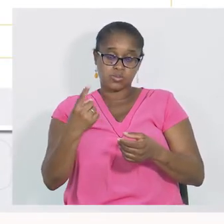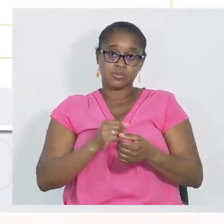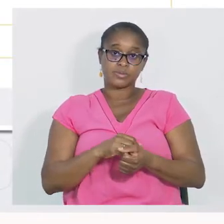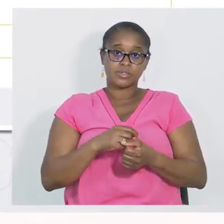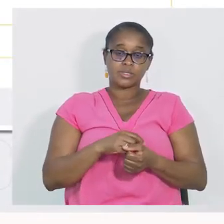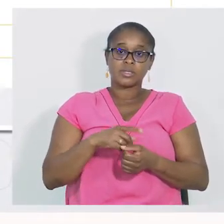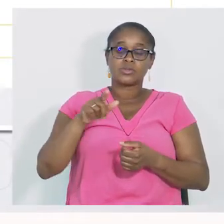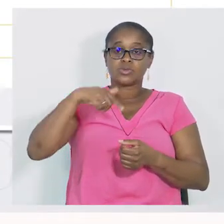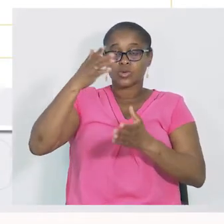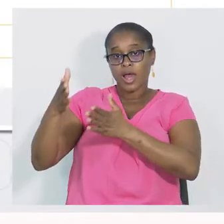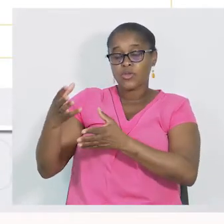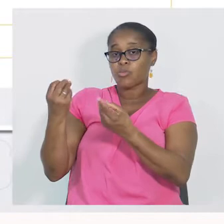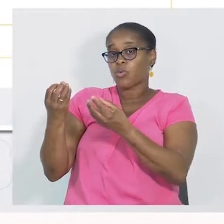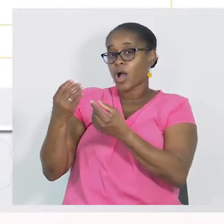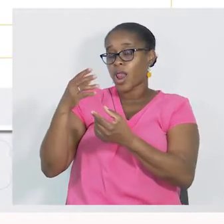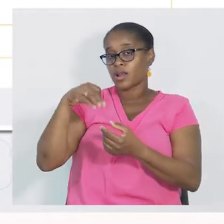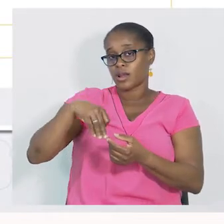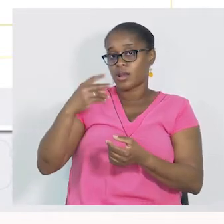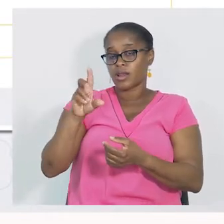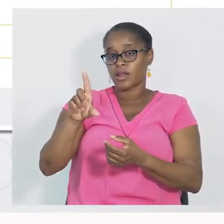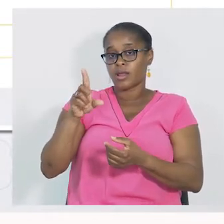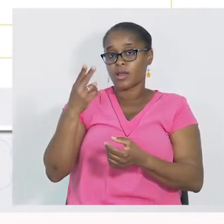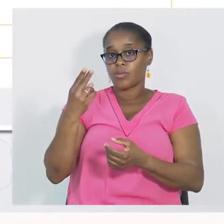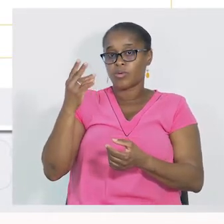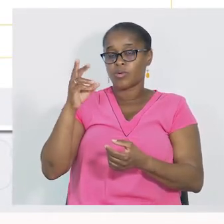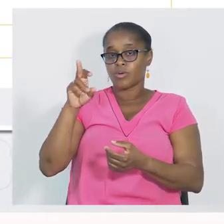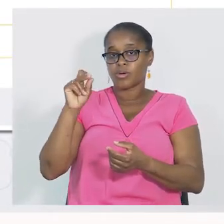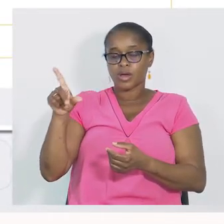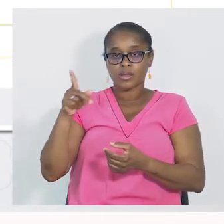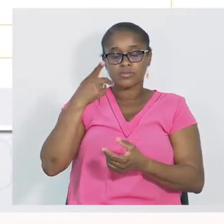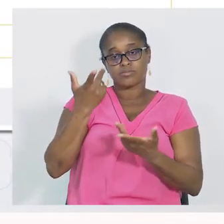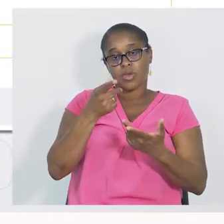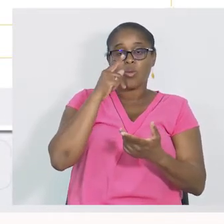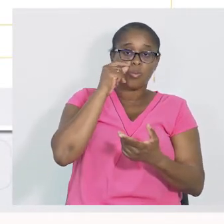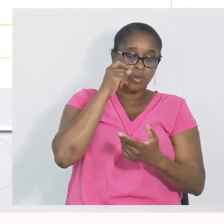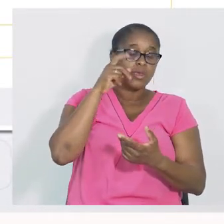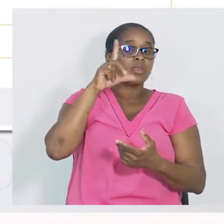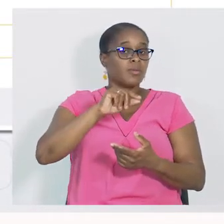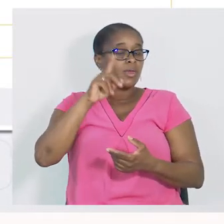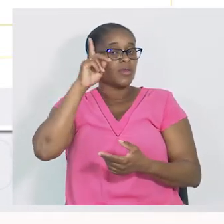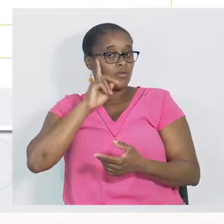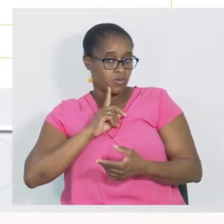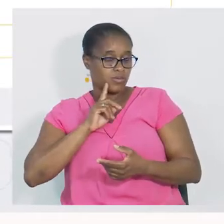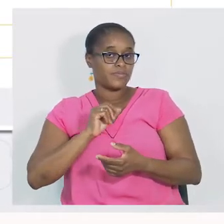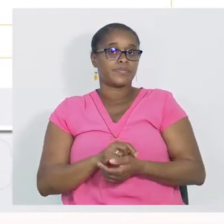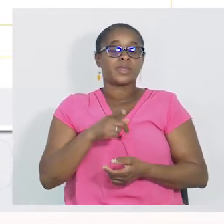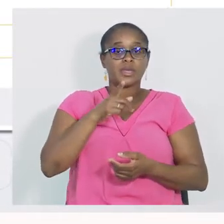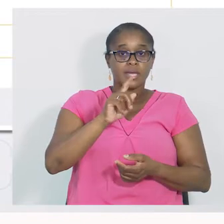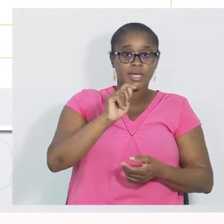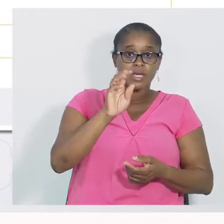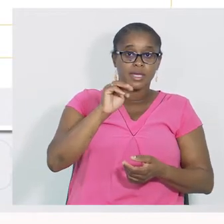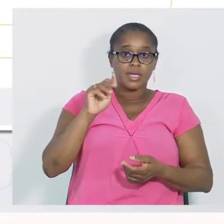esta, aquela e outros que vamos descobrir daqui a pouco são denominados de